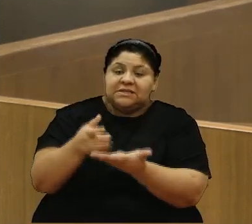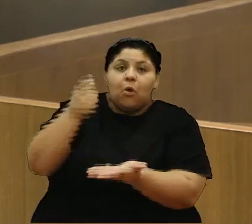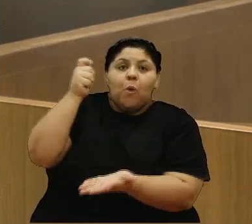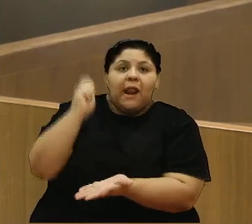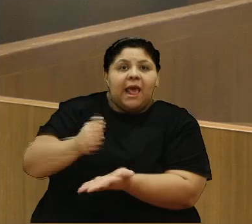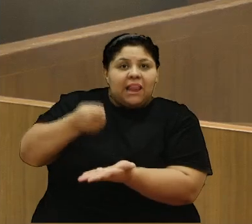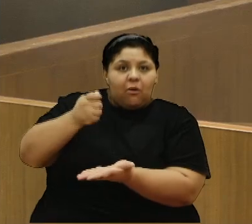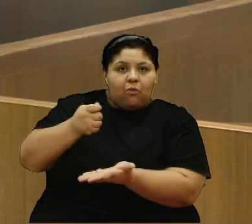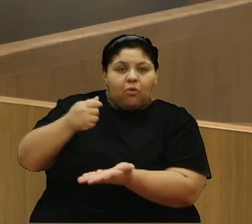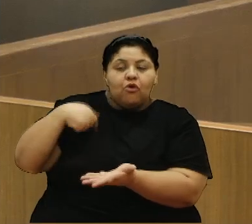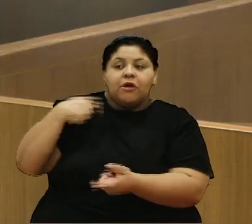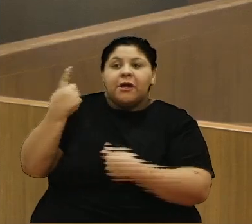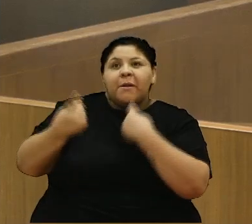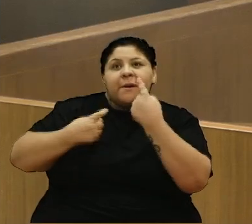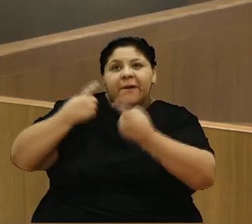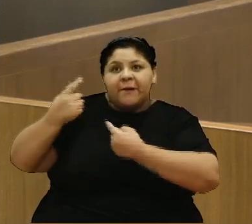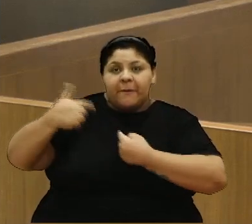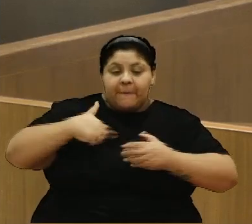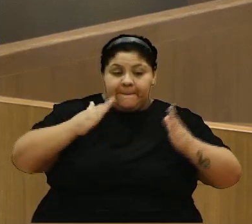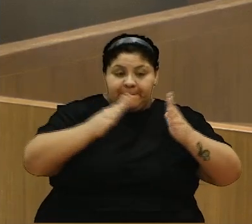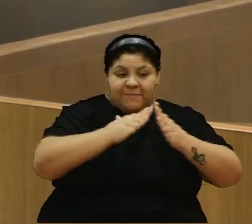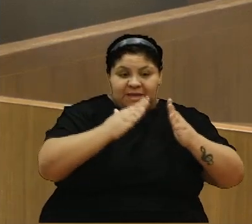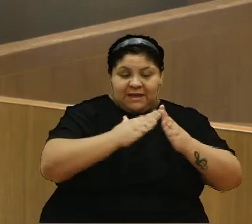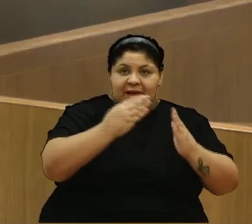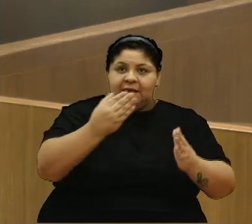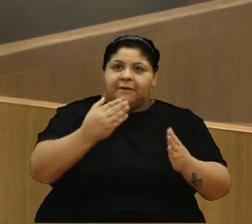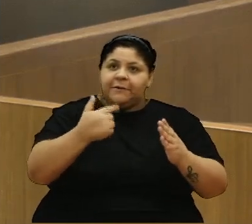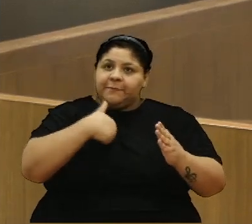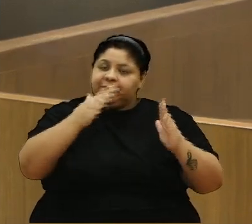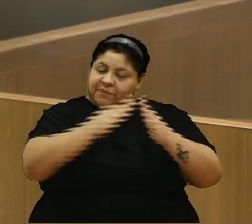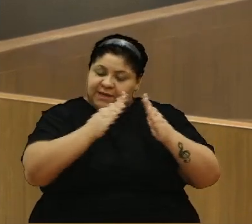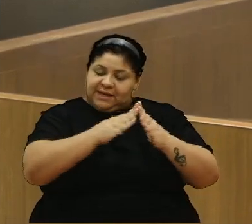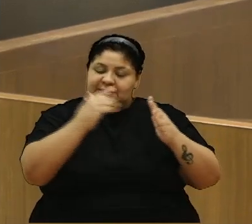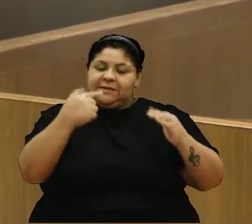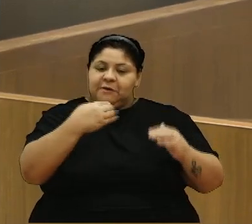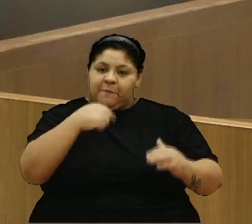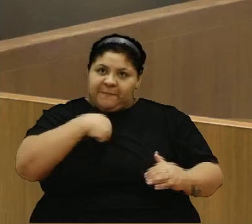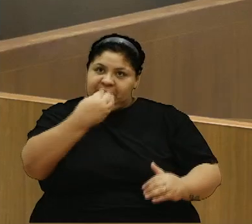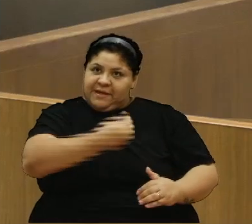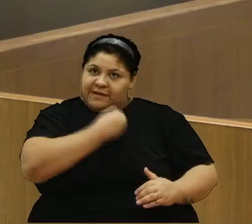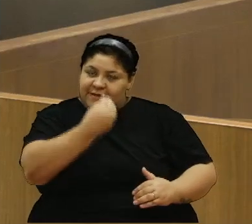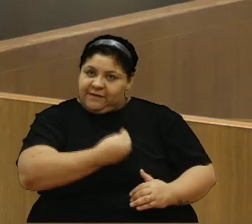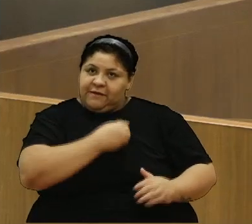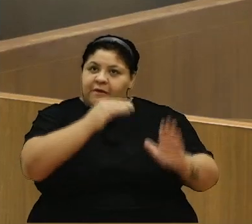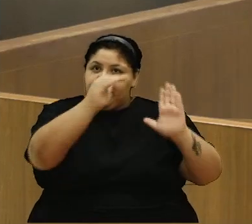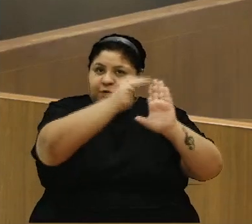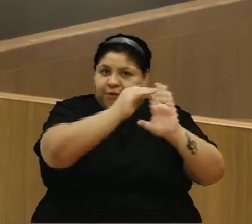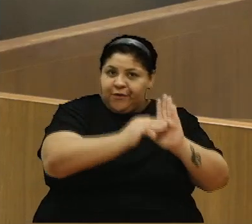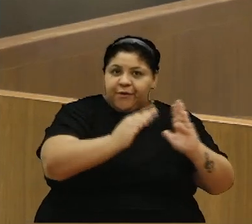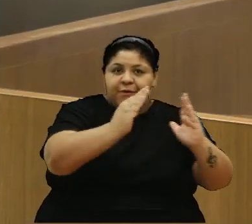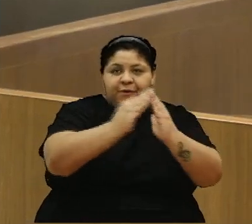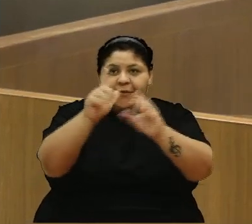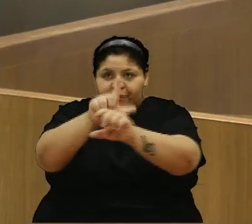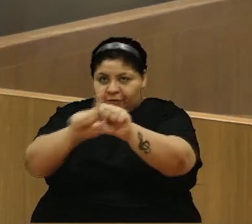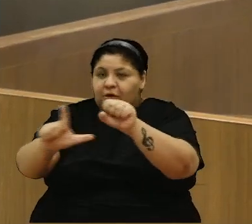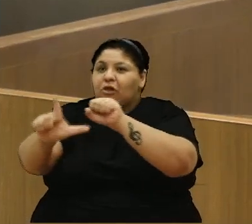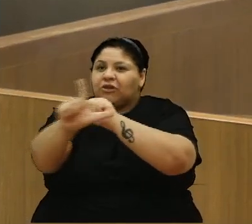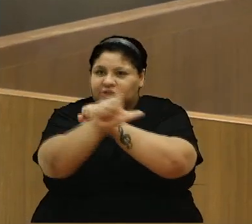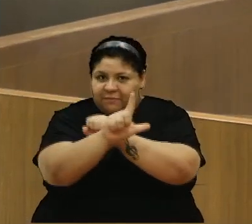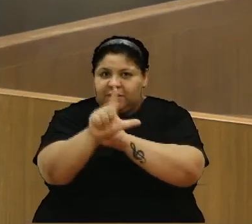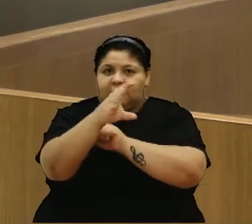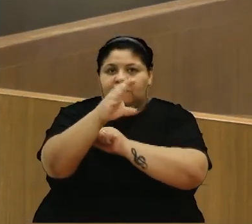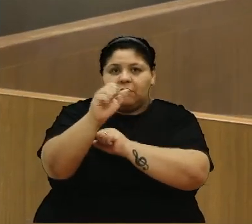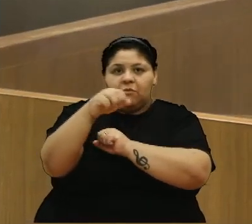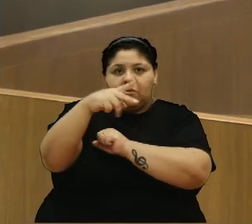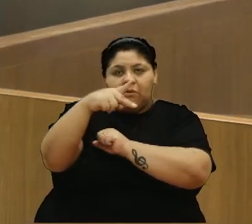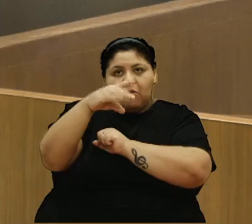preocupa ainda mais é que o Minha Casa Minha Vida e o programa habitacional, né, e o loteamento Campos da Serra